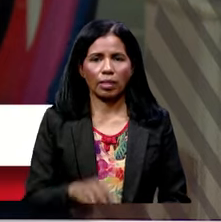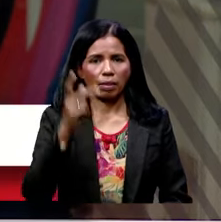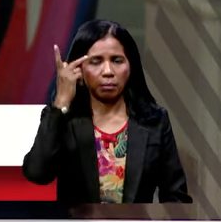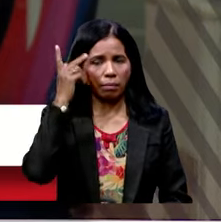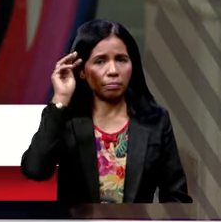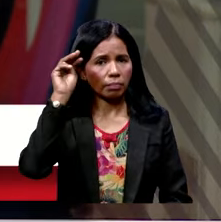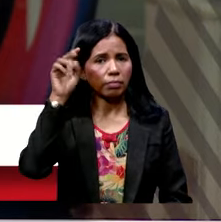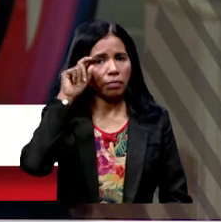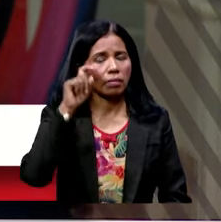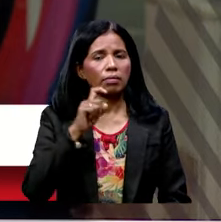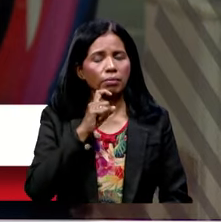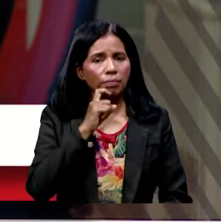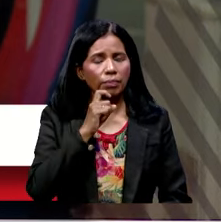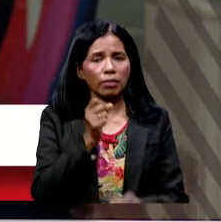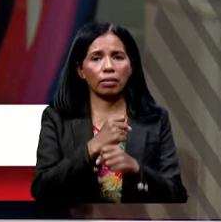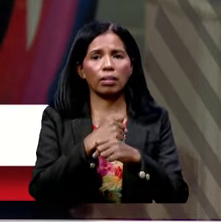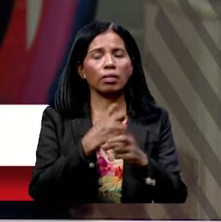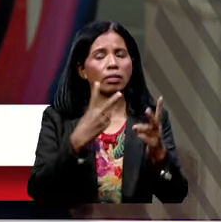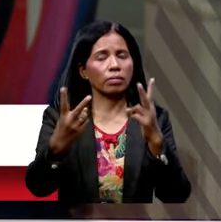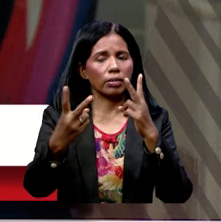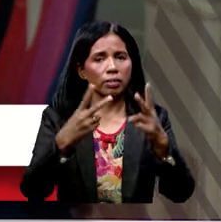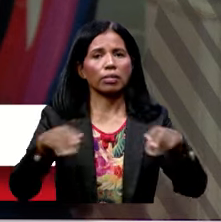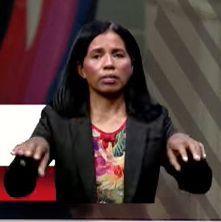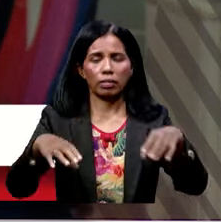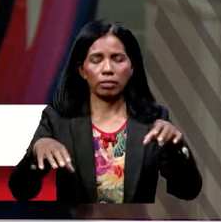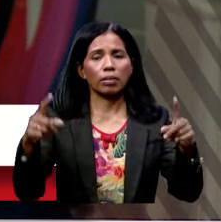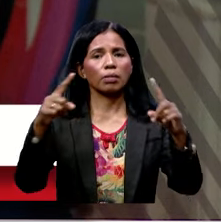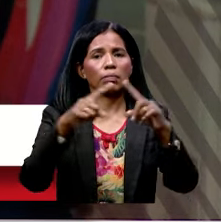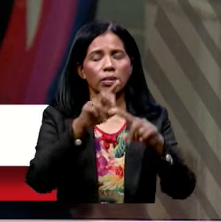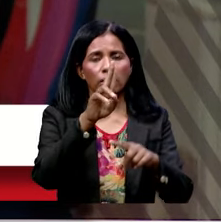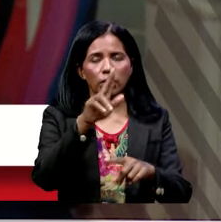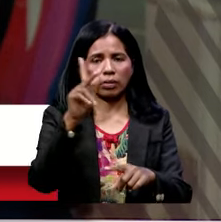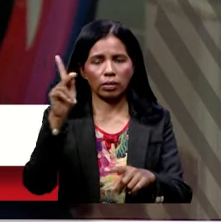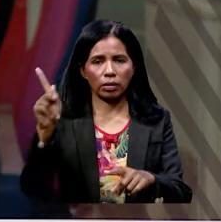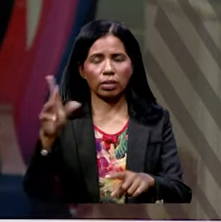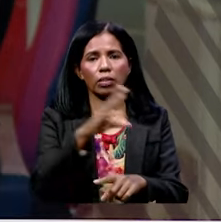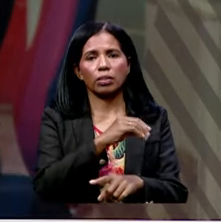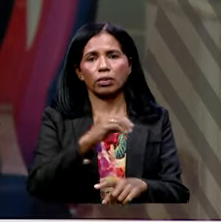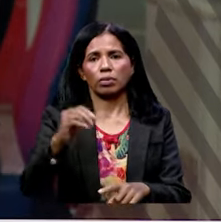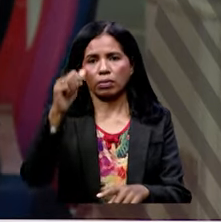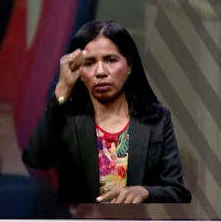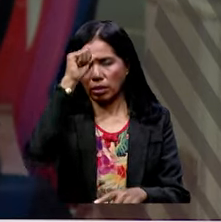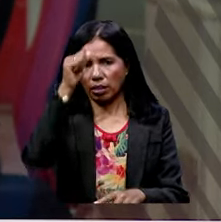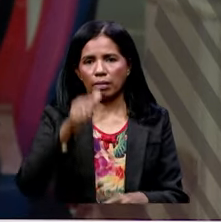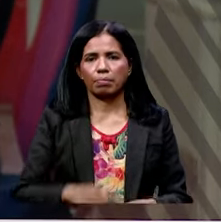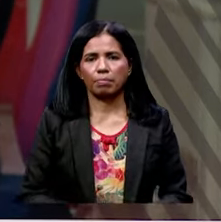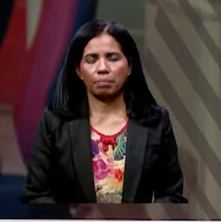Primeiro-Ministro Kairala Sanan Gusmão rala visita a trabalho para Reino Unido, Grécia, no Itália.